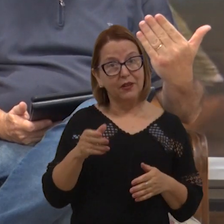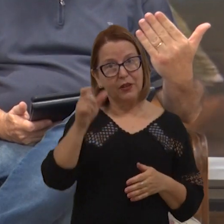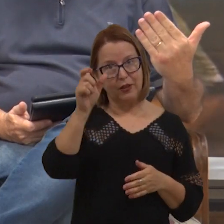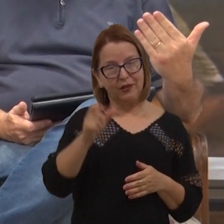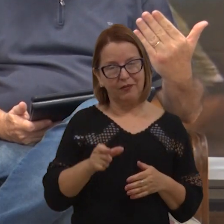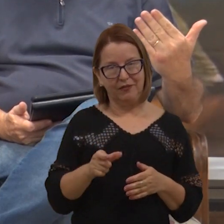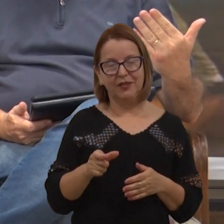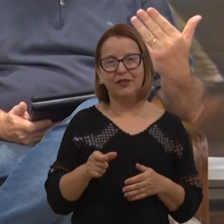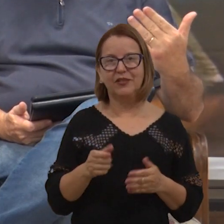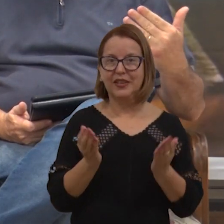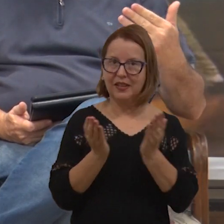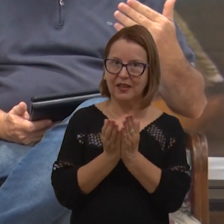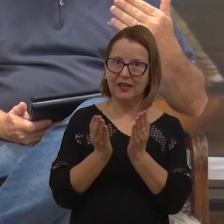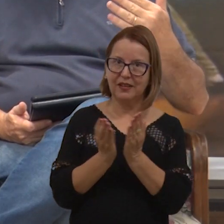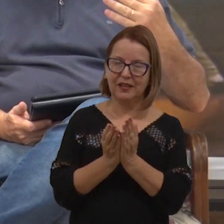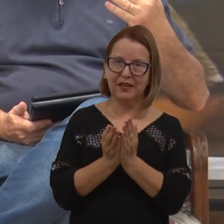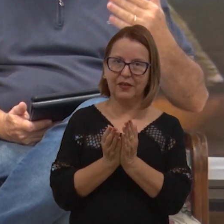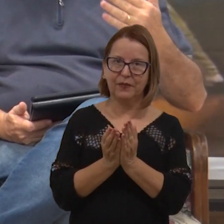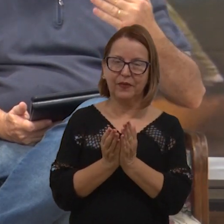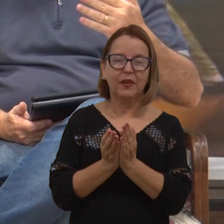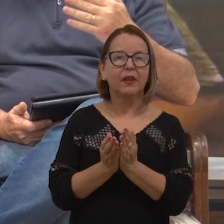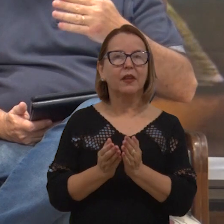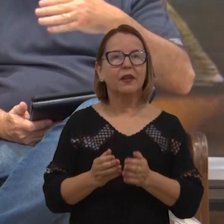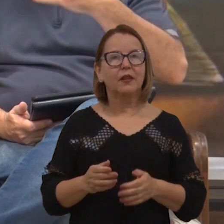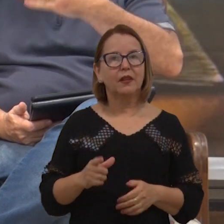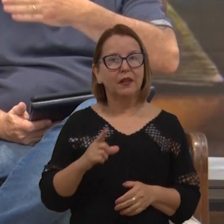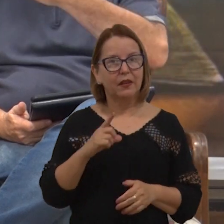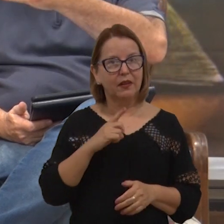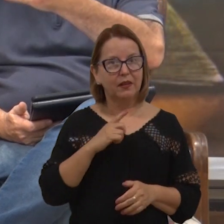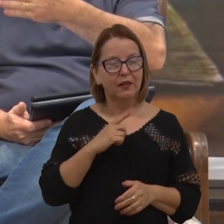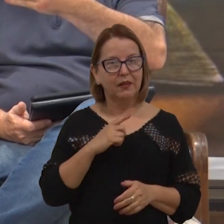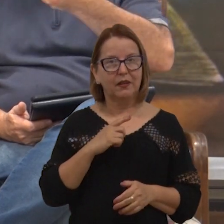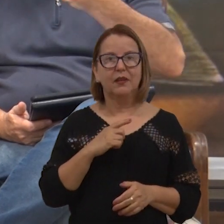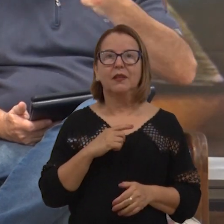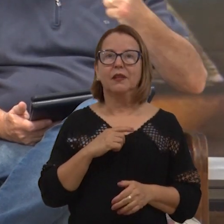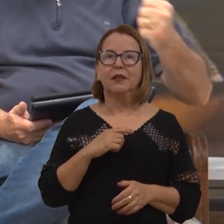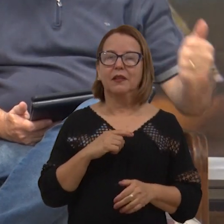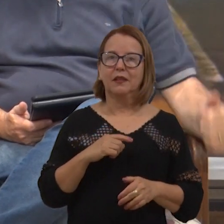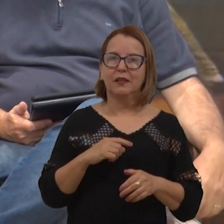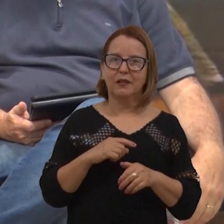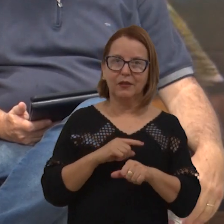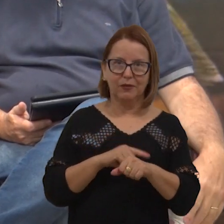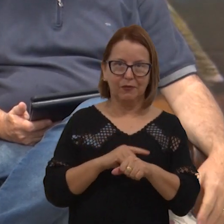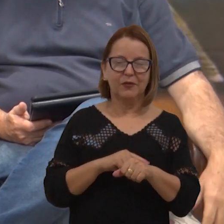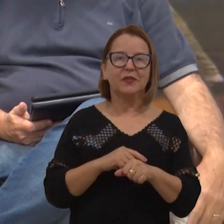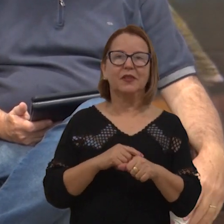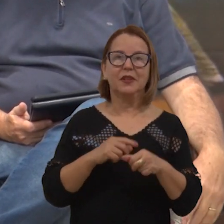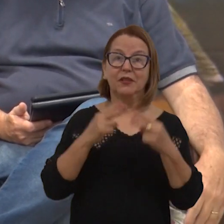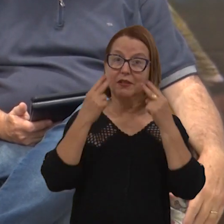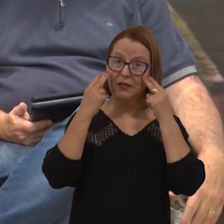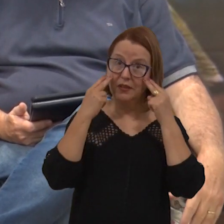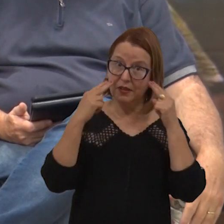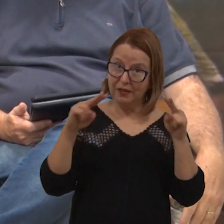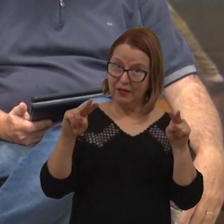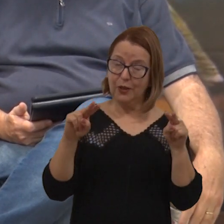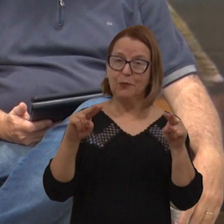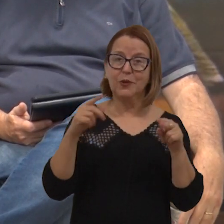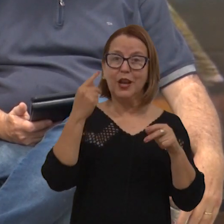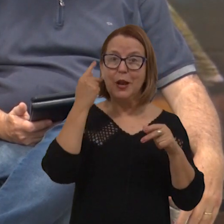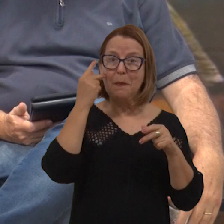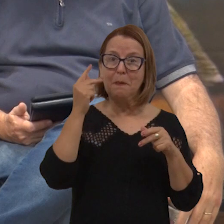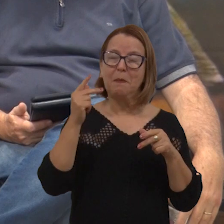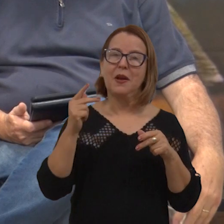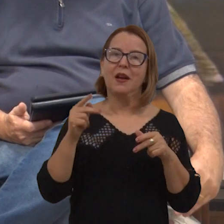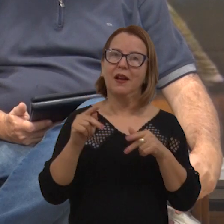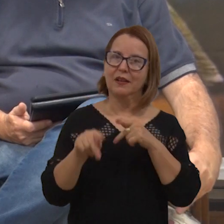cristão, ele tem a oportunidade de testemunhar da pessoa de Jesus Cristo, né? Exatamente. É